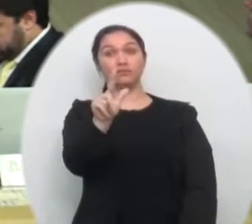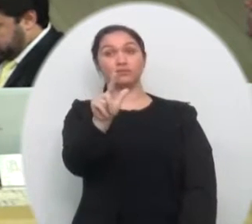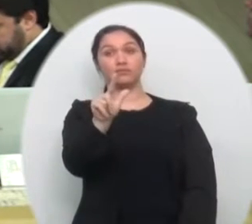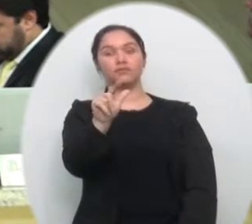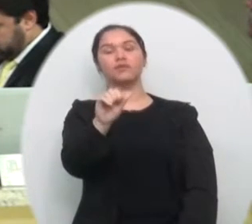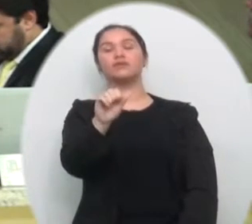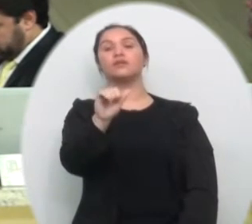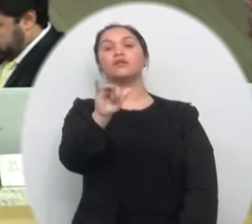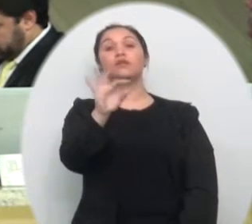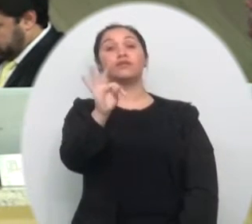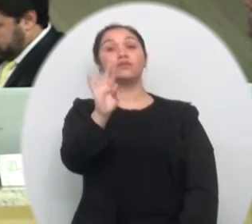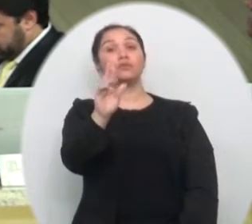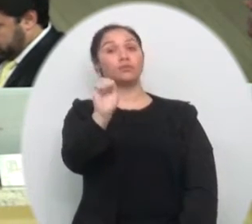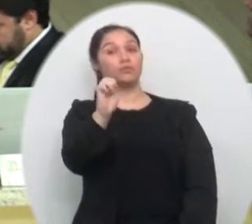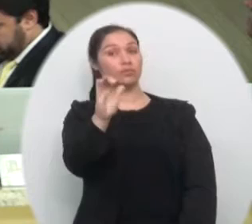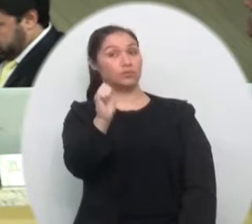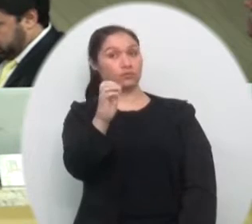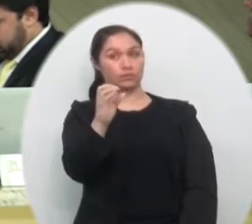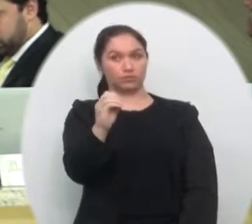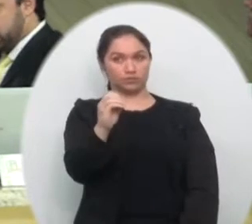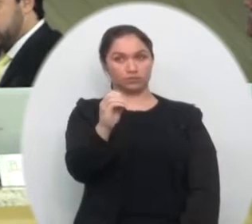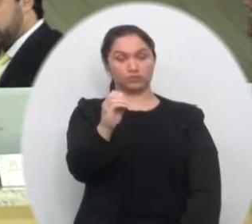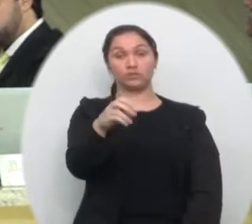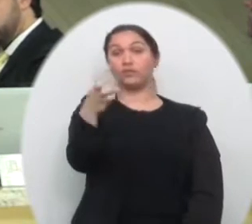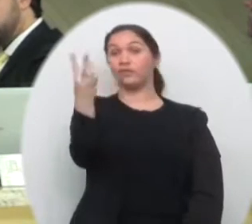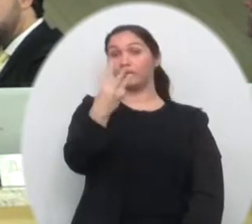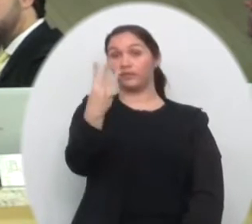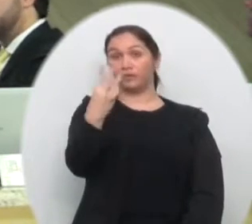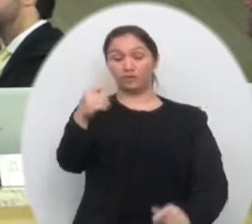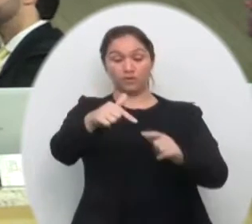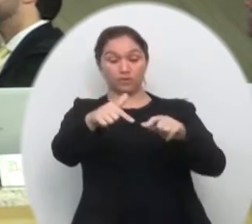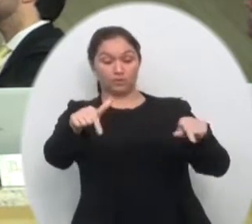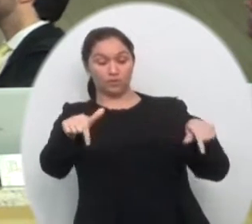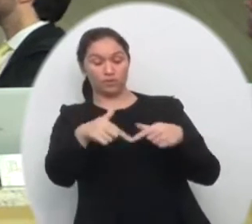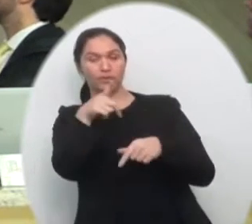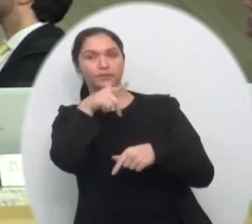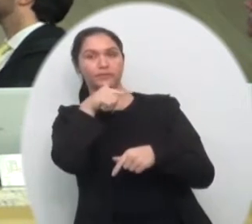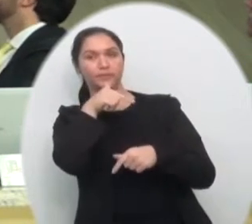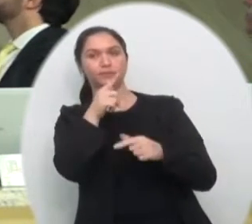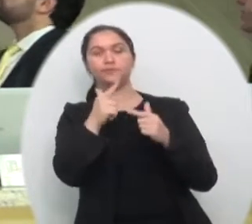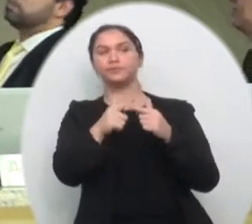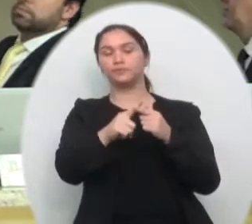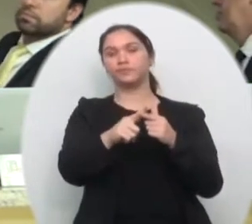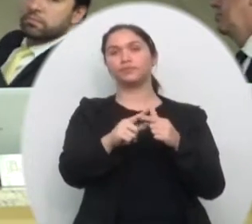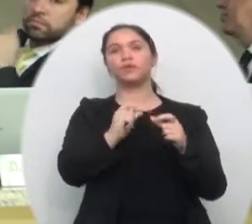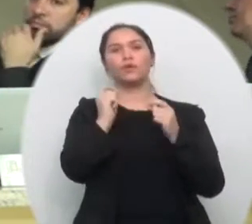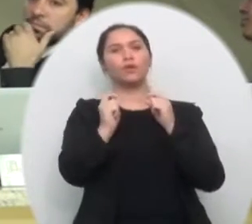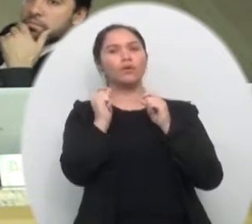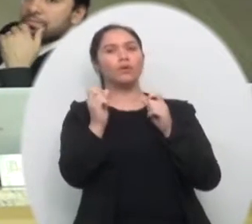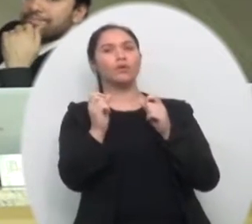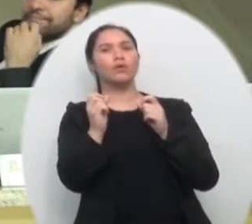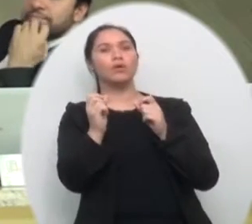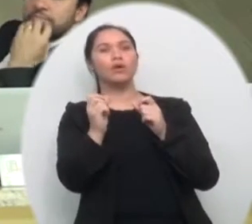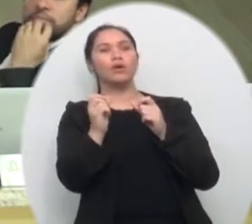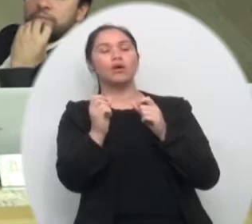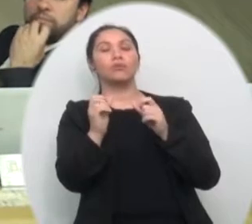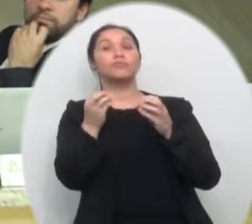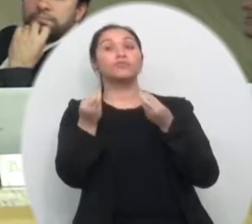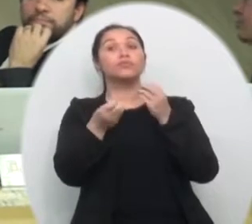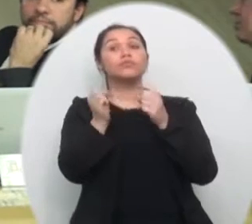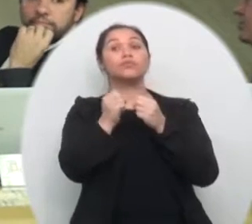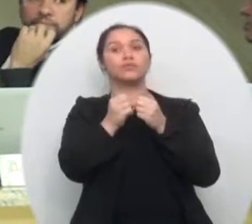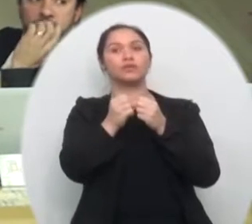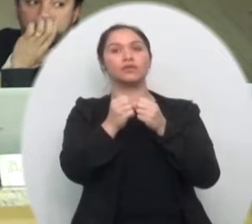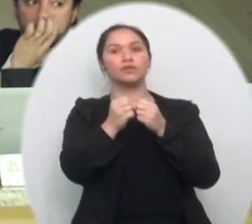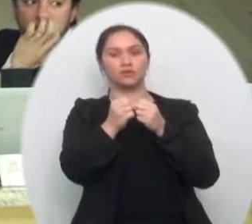entenderem, o tratamento seria composto do quê? É cavado o açude, feito o açude. Colocado uma lona para